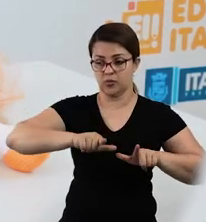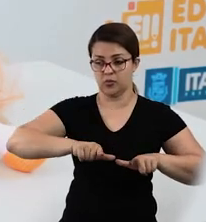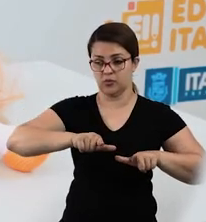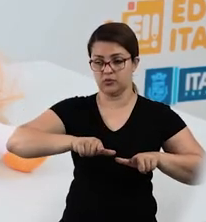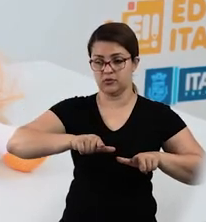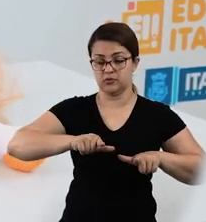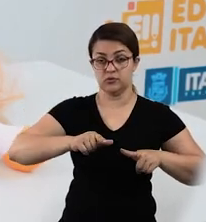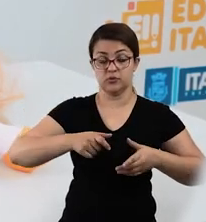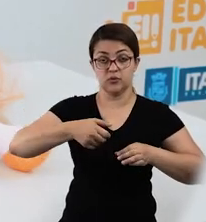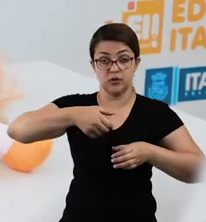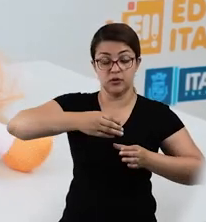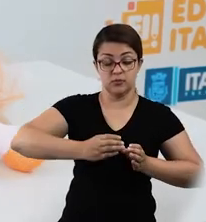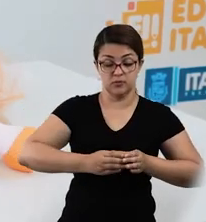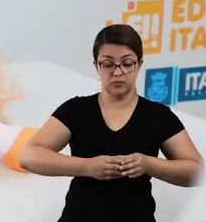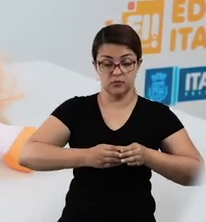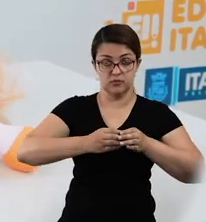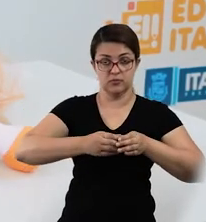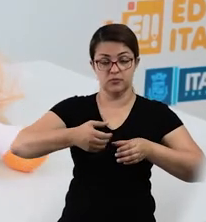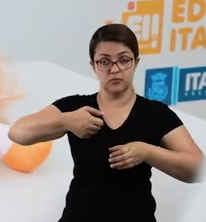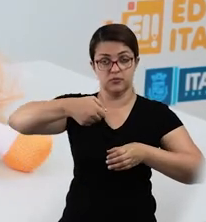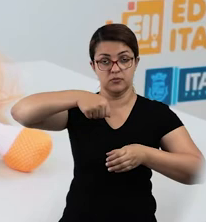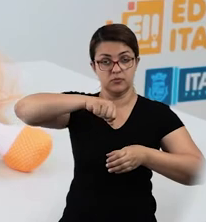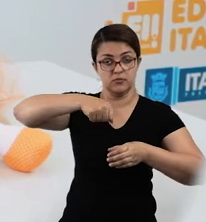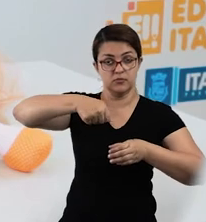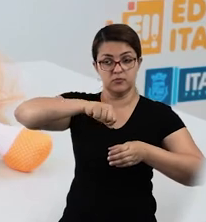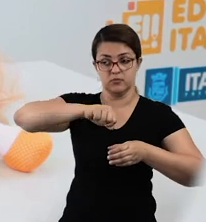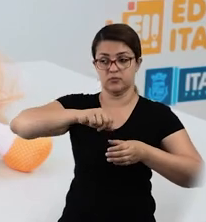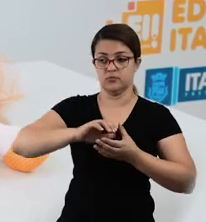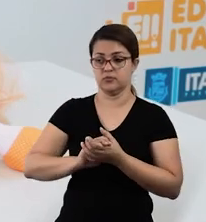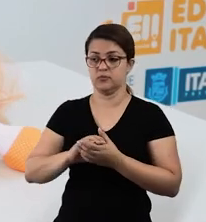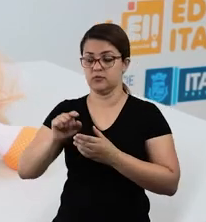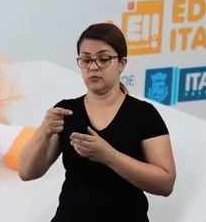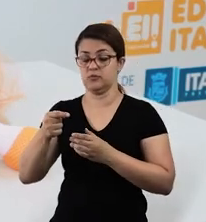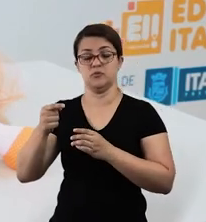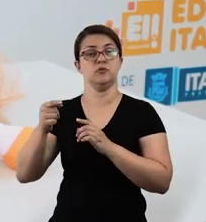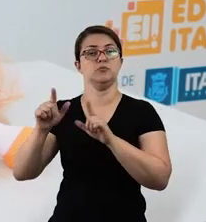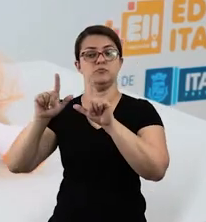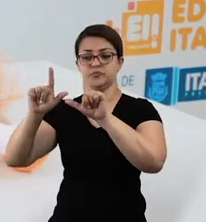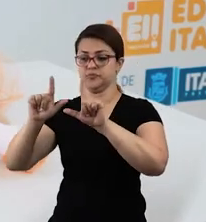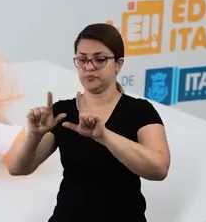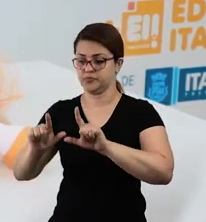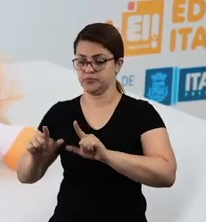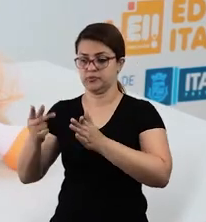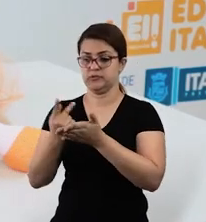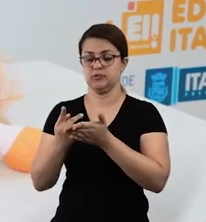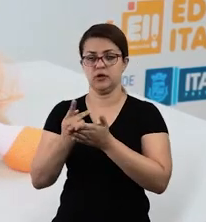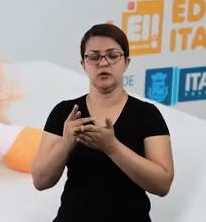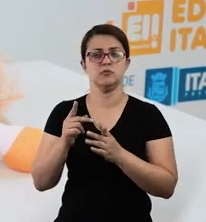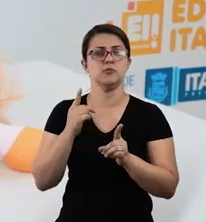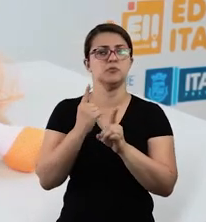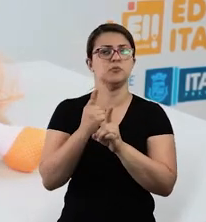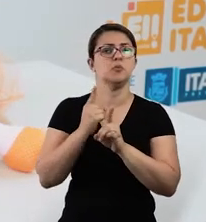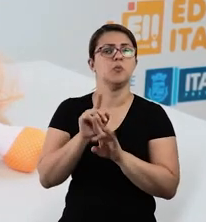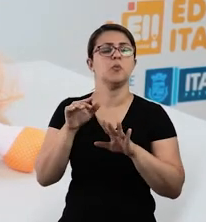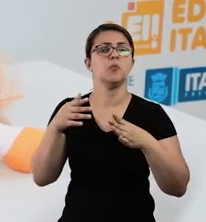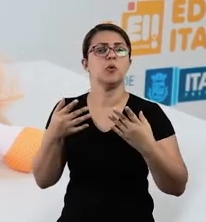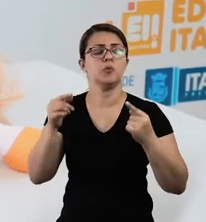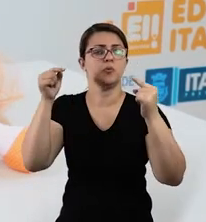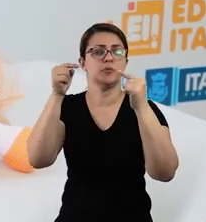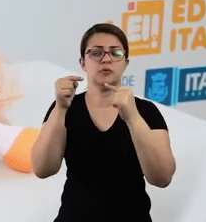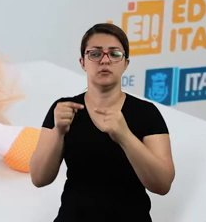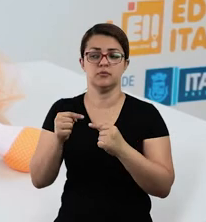desenhar esses sólidos geométricos. Após você vai desenhar, você vai descobrir quais são os sólidos